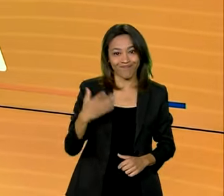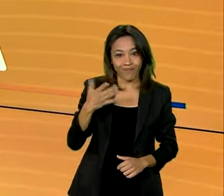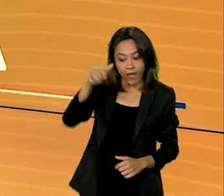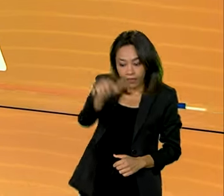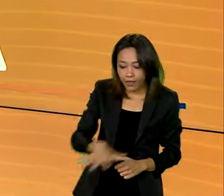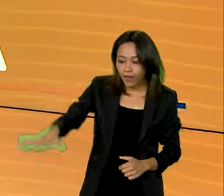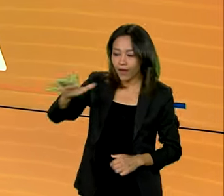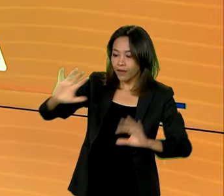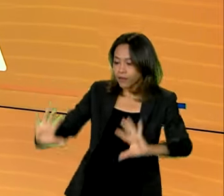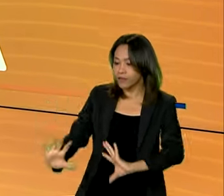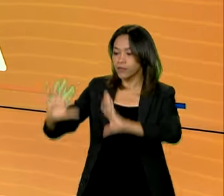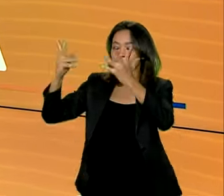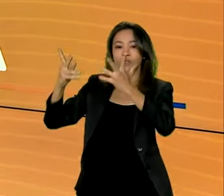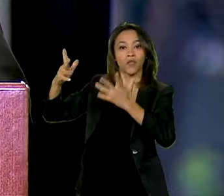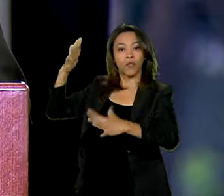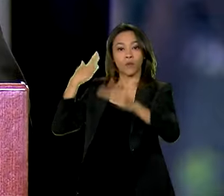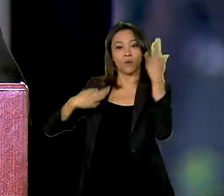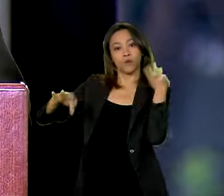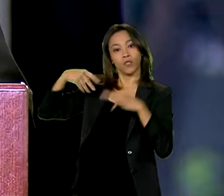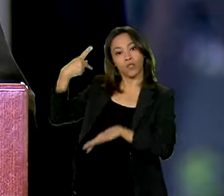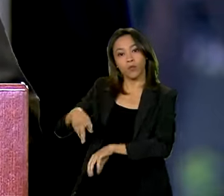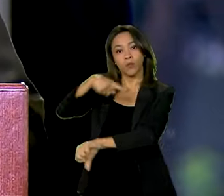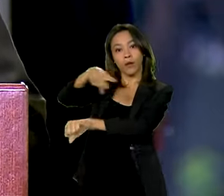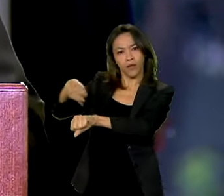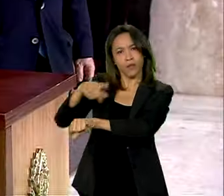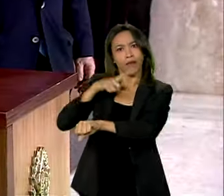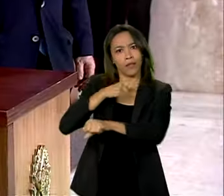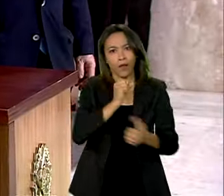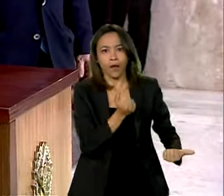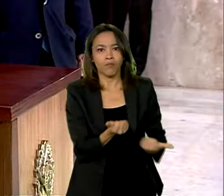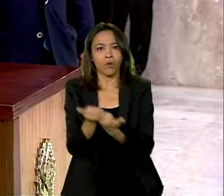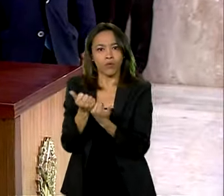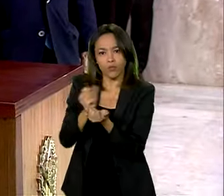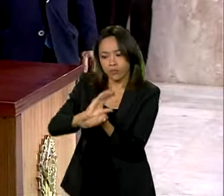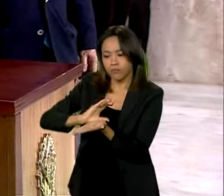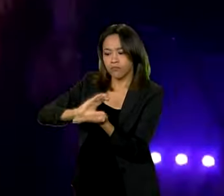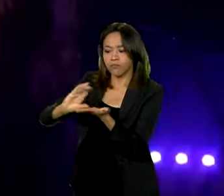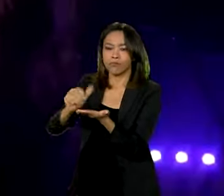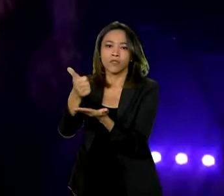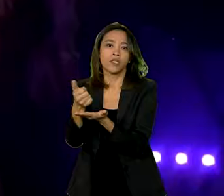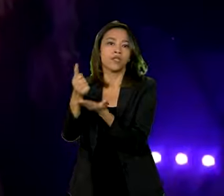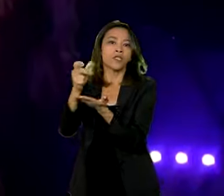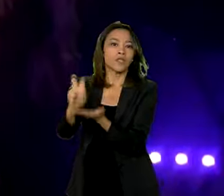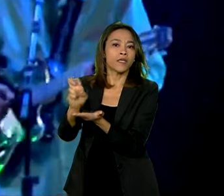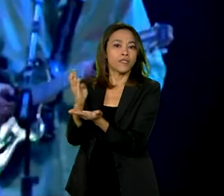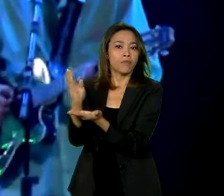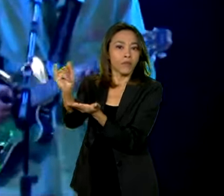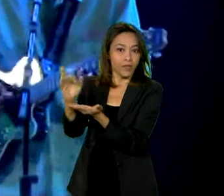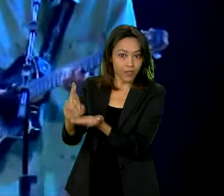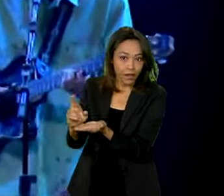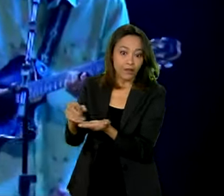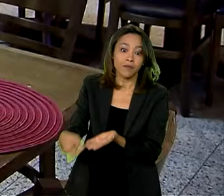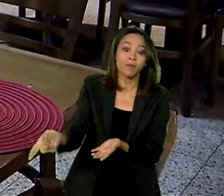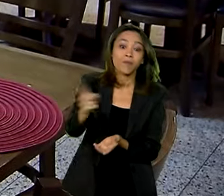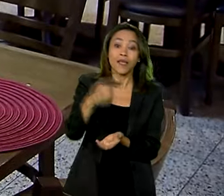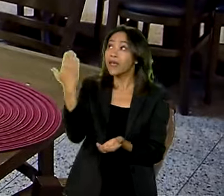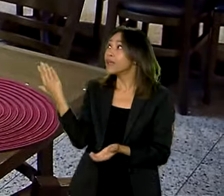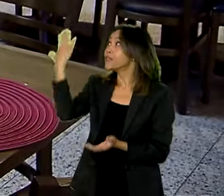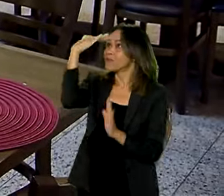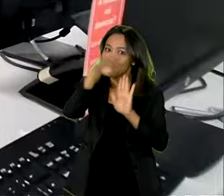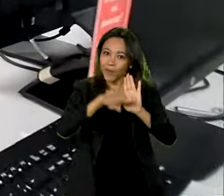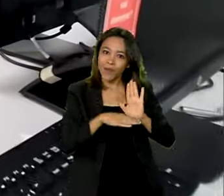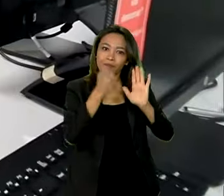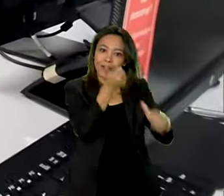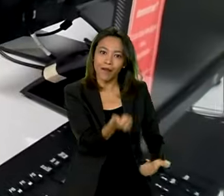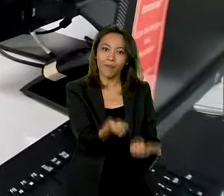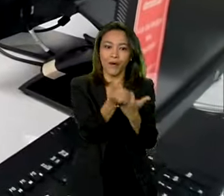setor de eventos e turismo no país vai contar com incentivos de 15 bilhões de reais. O programa emergencial vai beneficiar